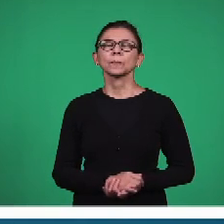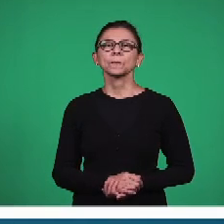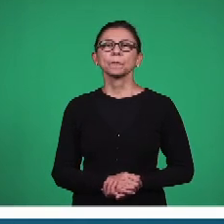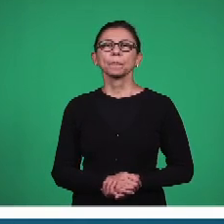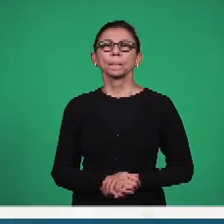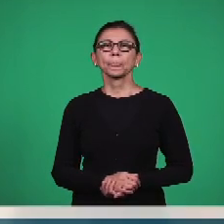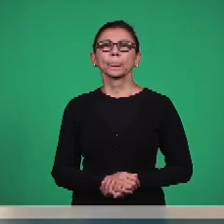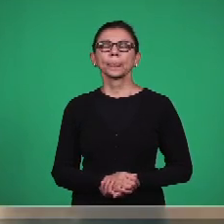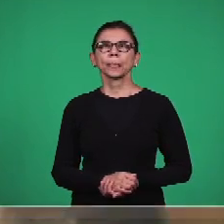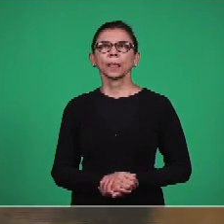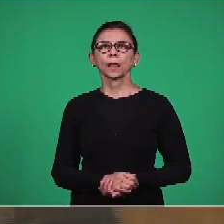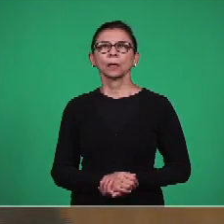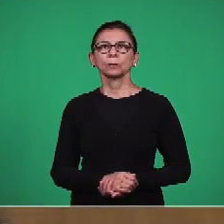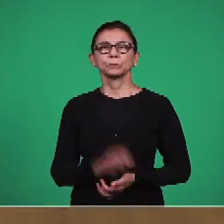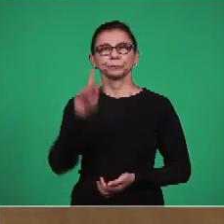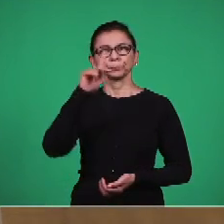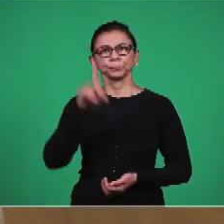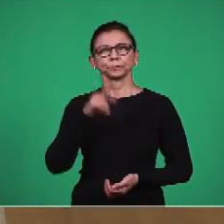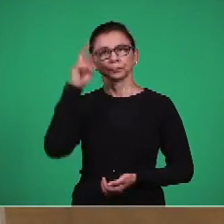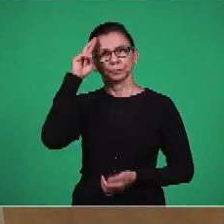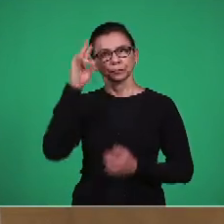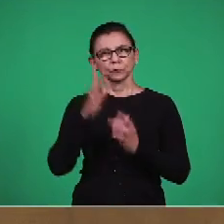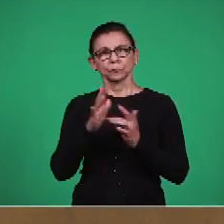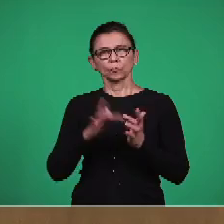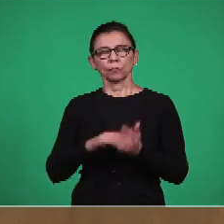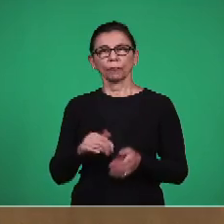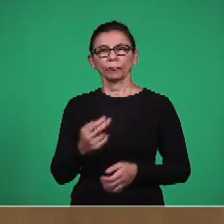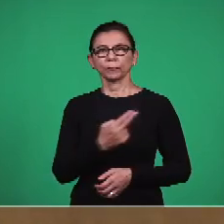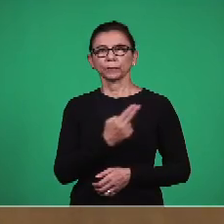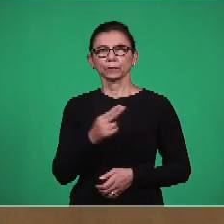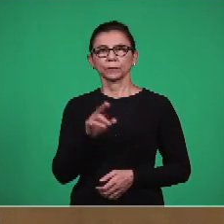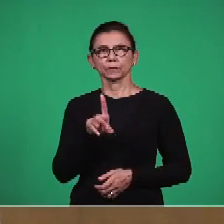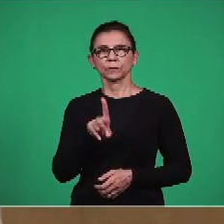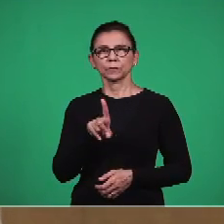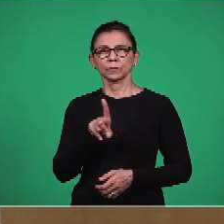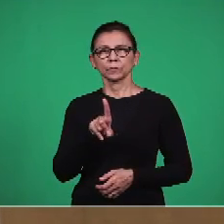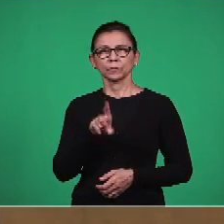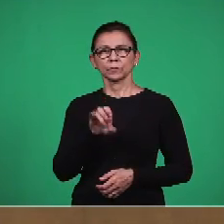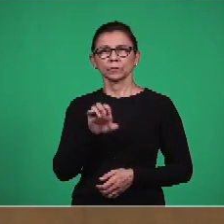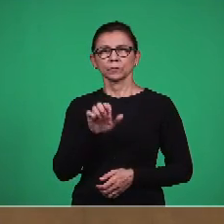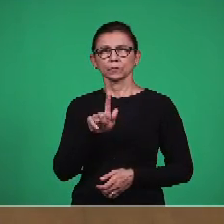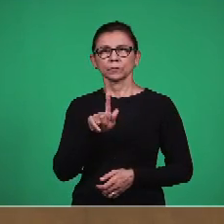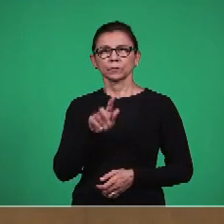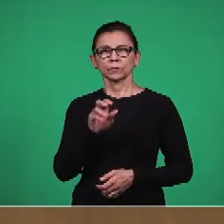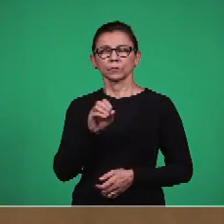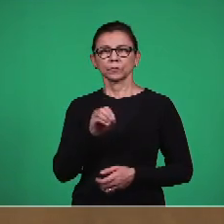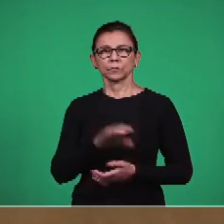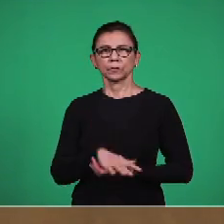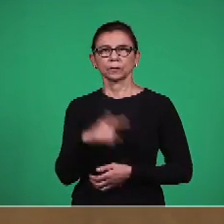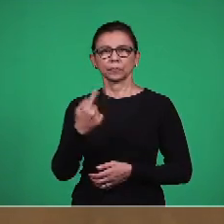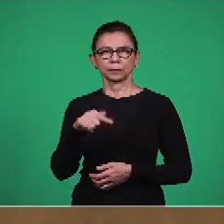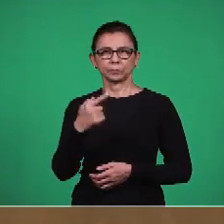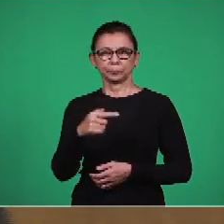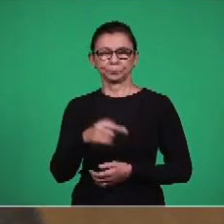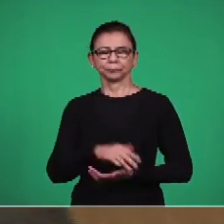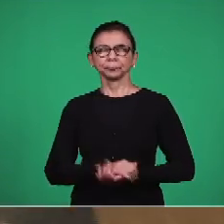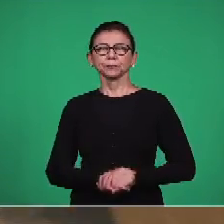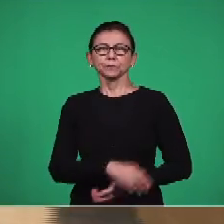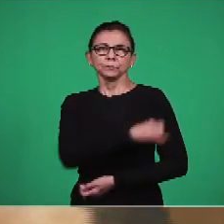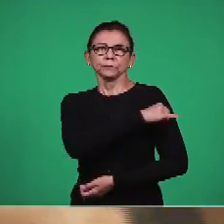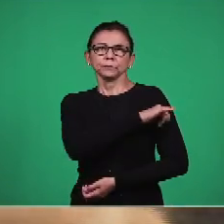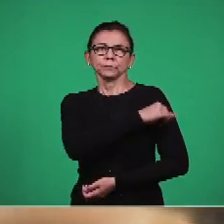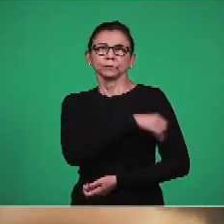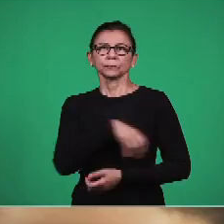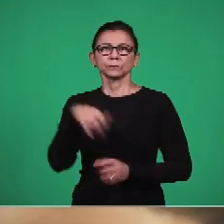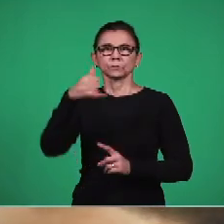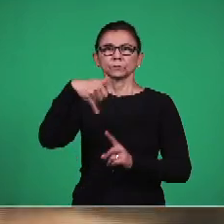Amém? A paz do Senhor Jesus. Meu nome é Diego, sou da Igreja de Queimados, da Igreja do Paraíso. Ungido Diego, da